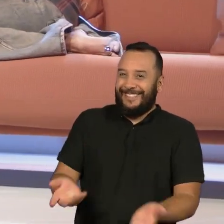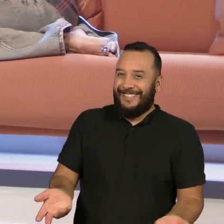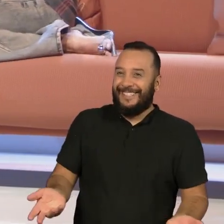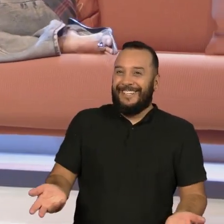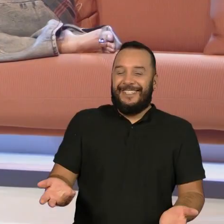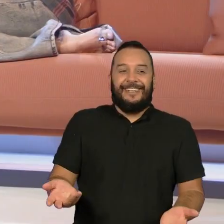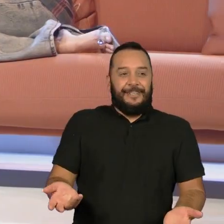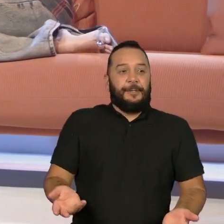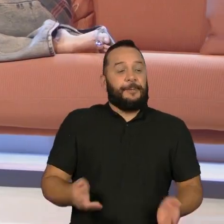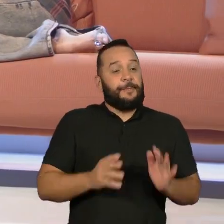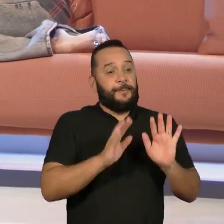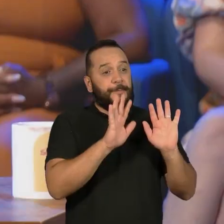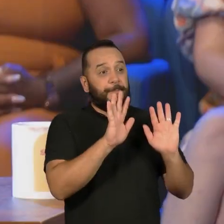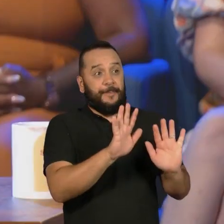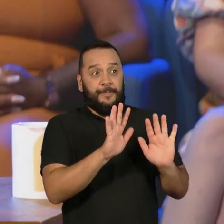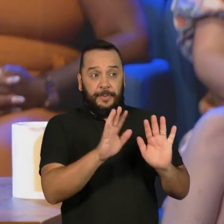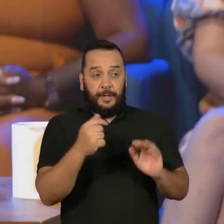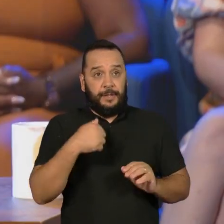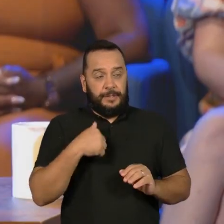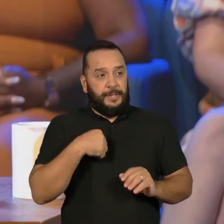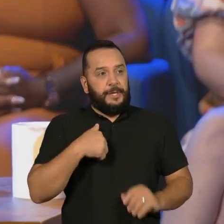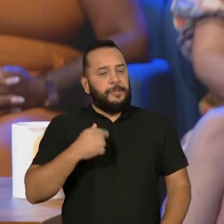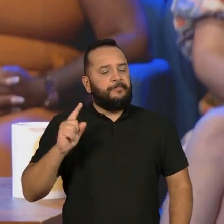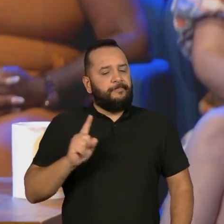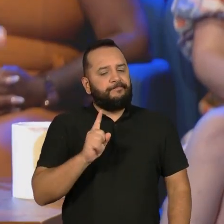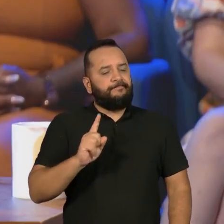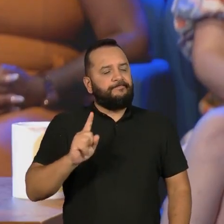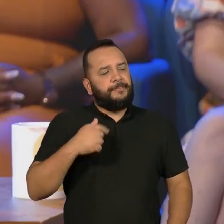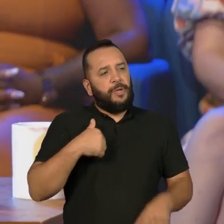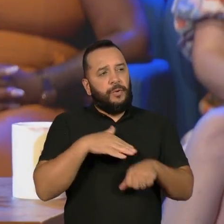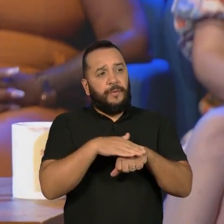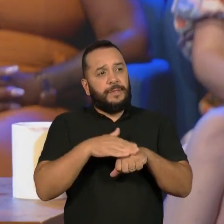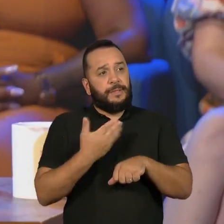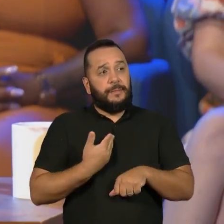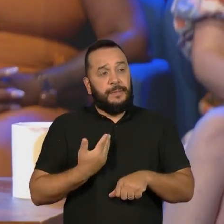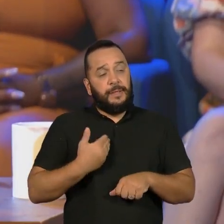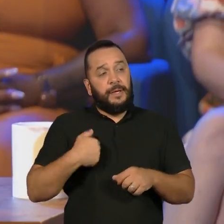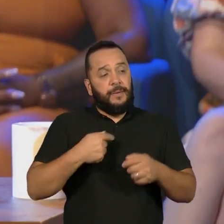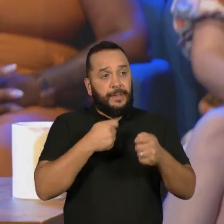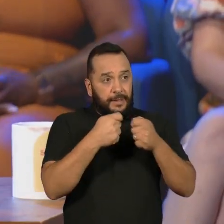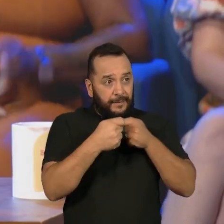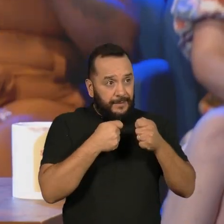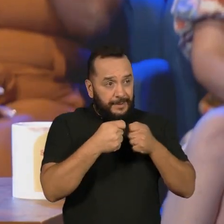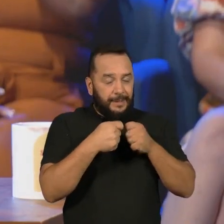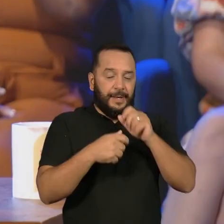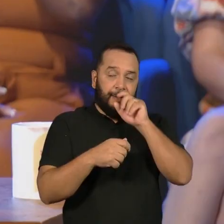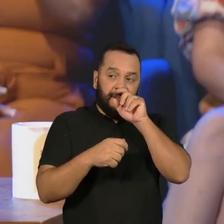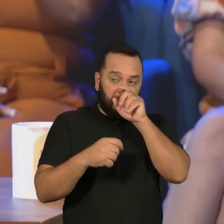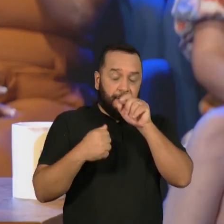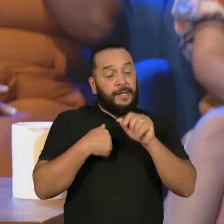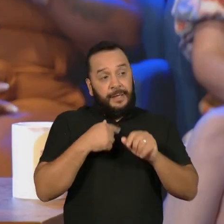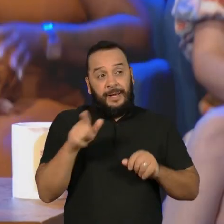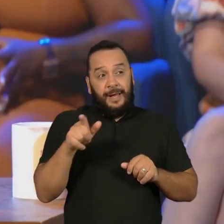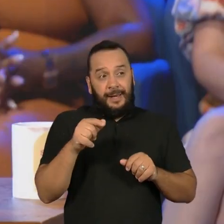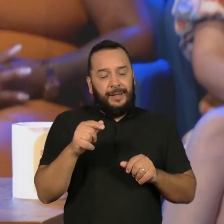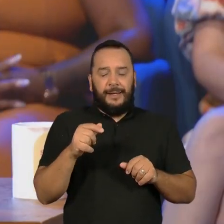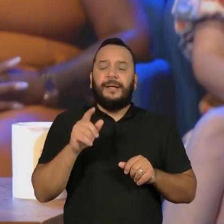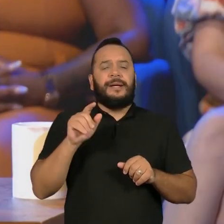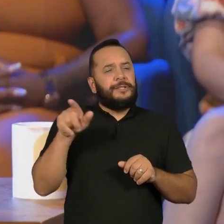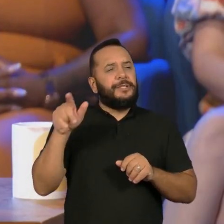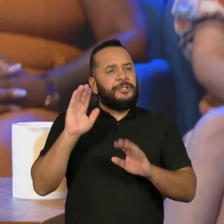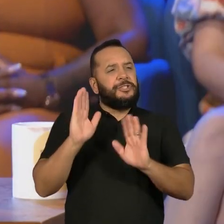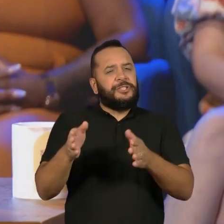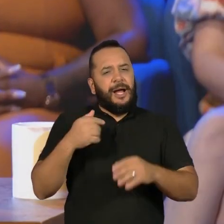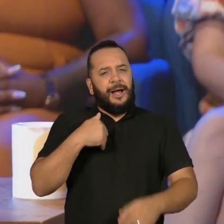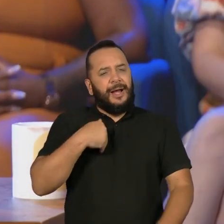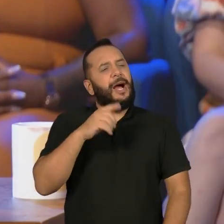Você sabe que eu estava vindo para cá, falando com uma amiga que ia te entrevistar, né? Eram vários programas, eu falei assim, nossa, ela fez tanta companhia para mim